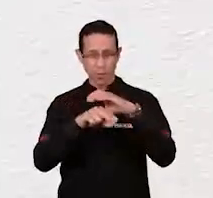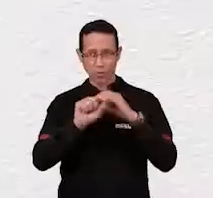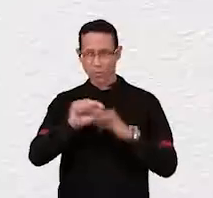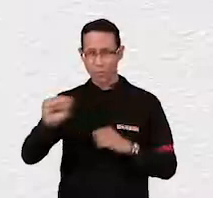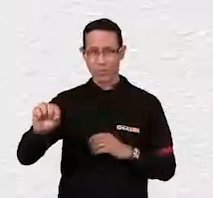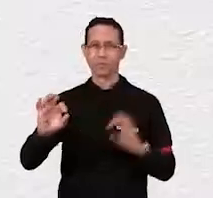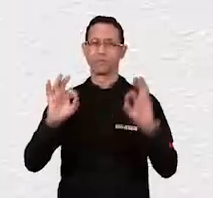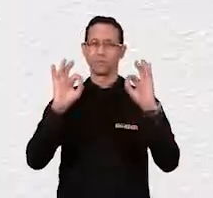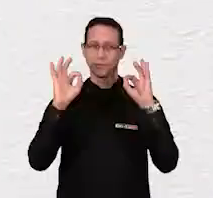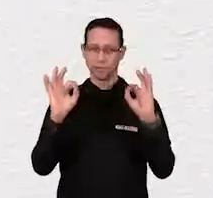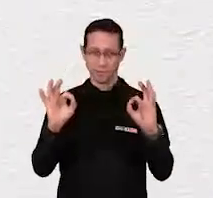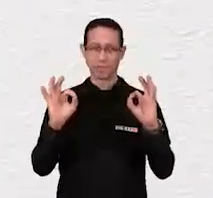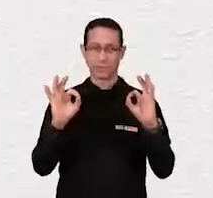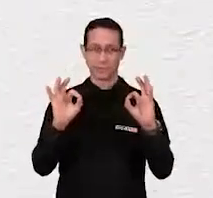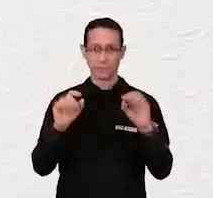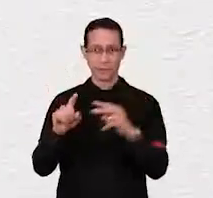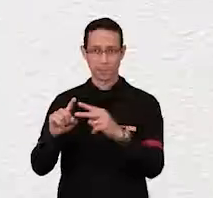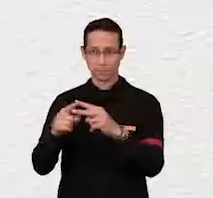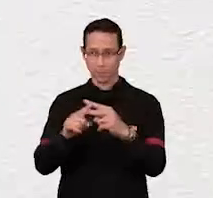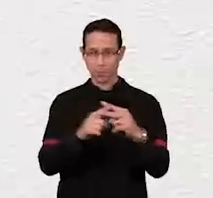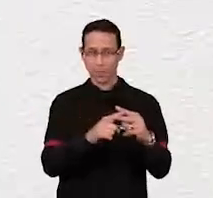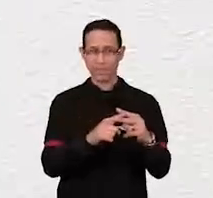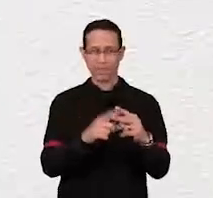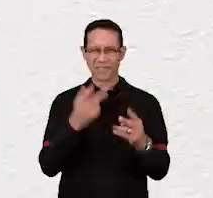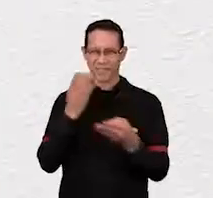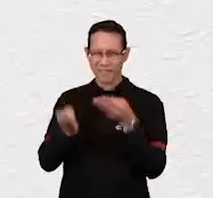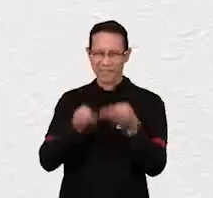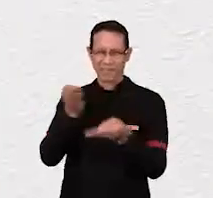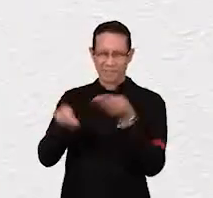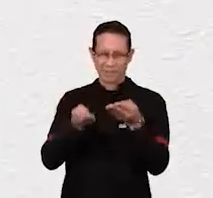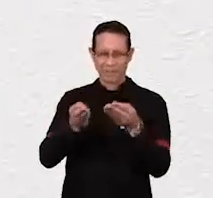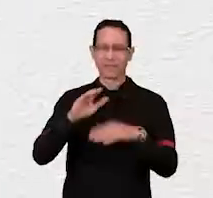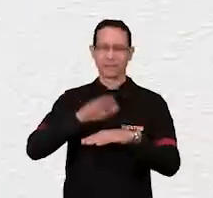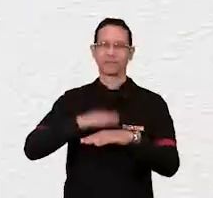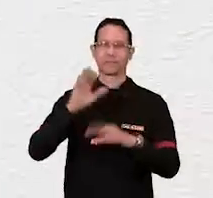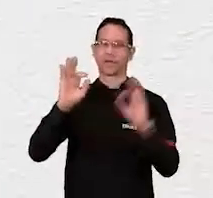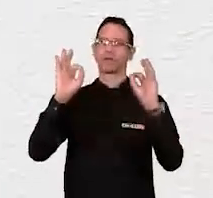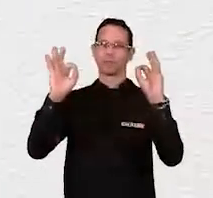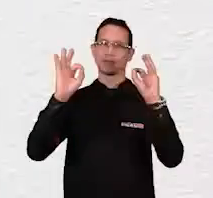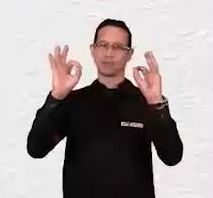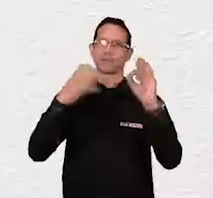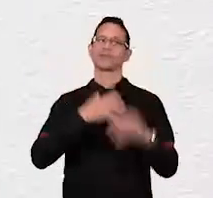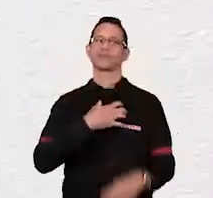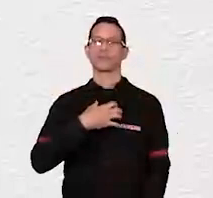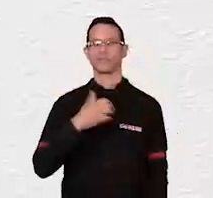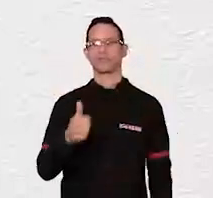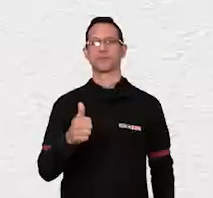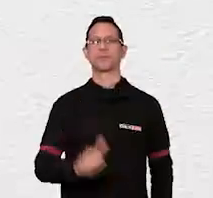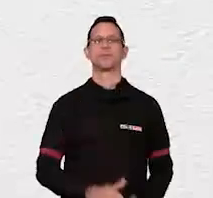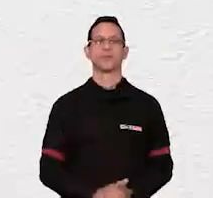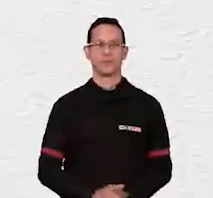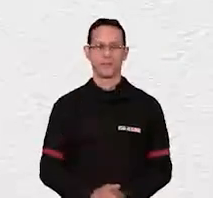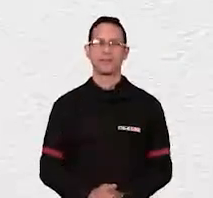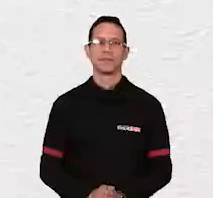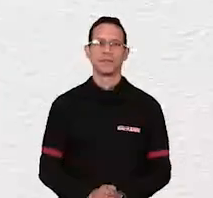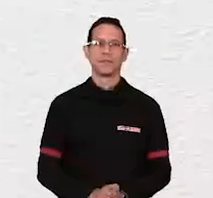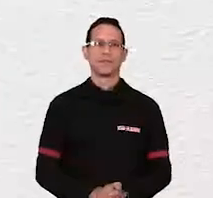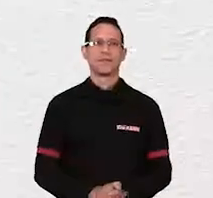situação, ela para manutenção, se a gente pode chamar assim, ela é mais sensível.